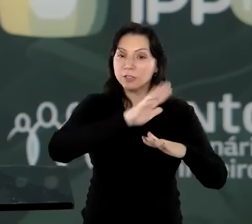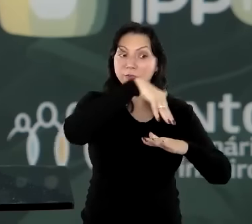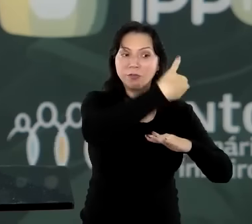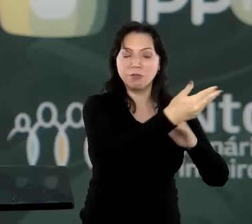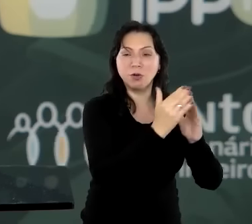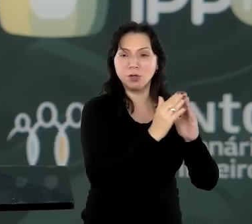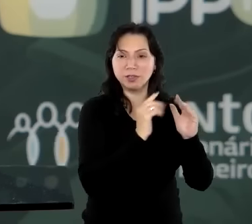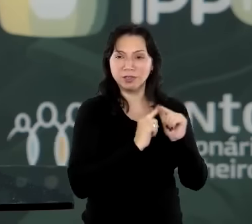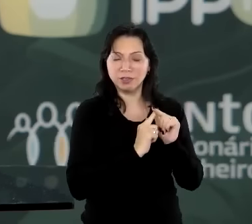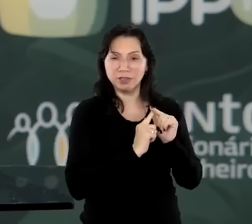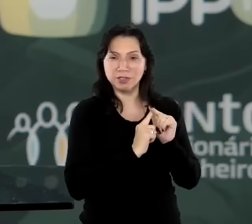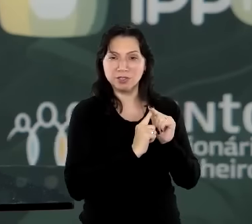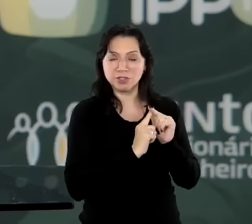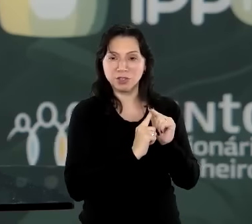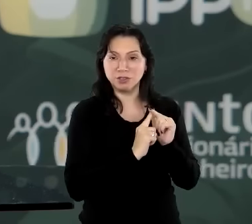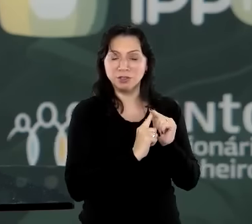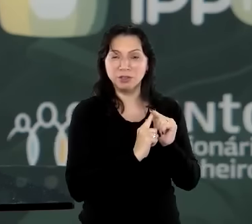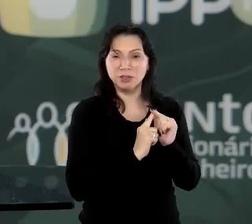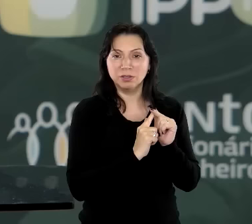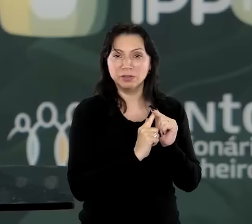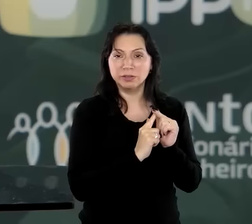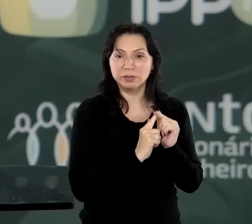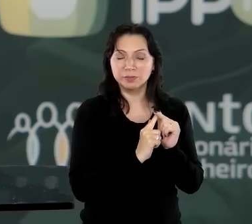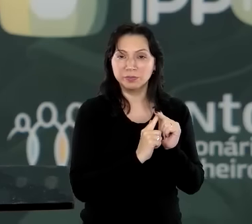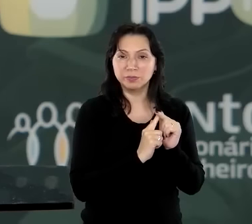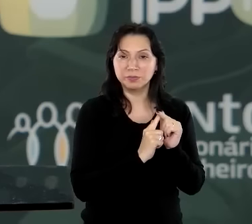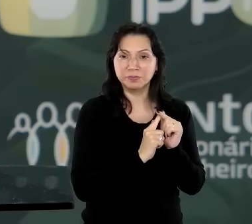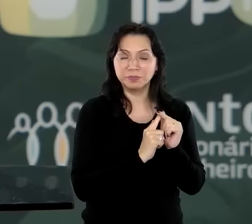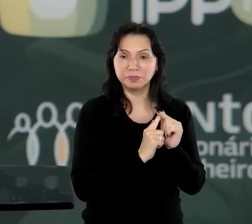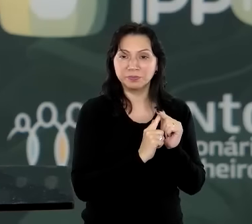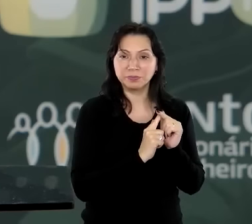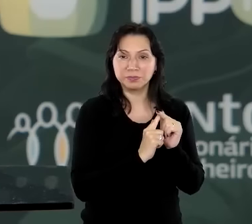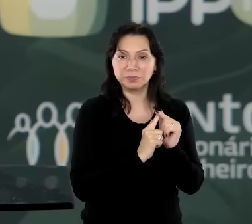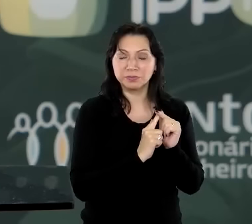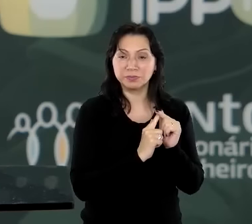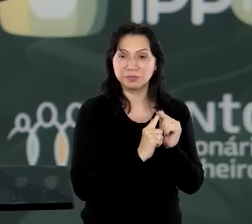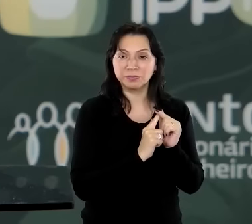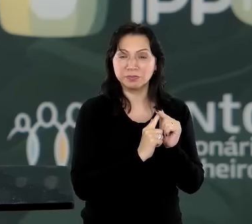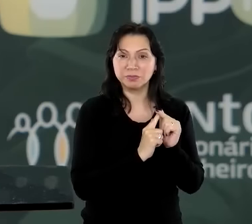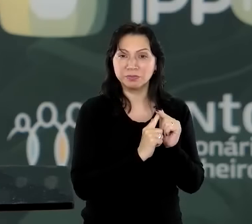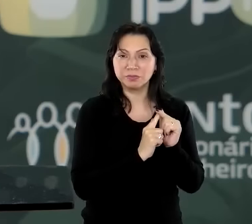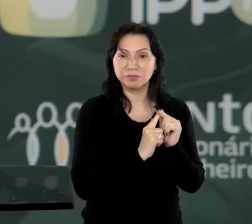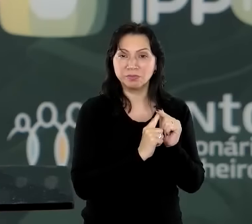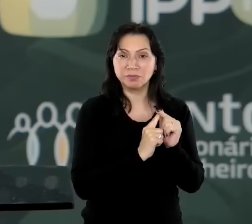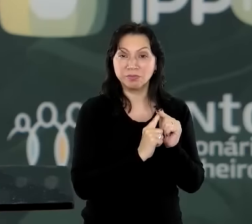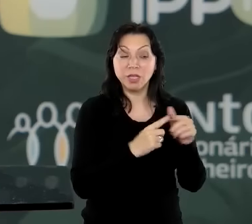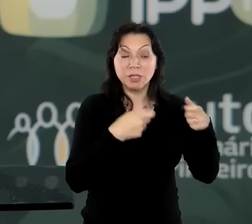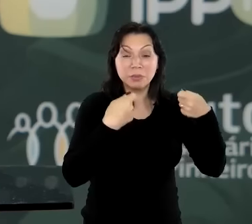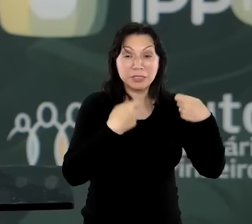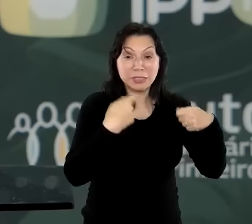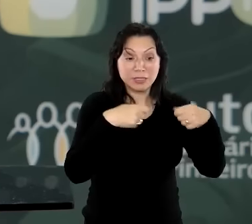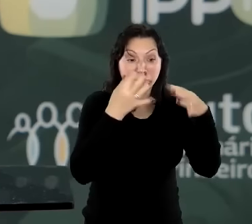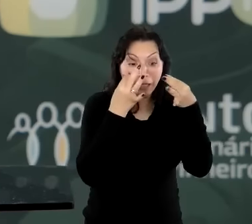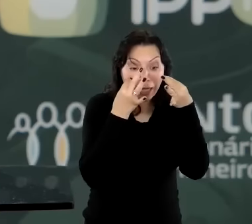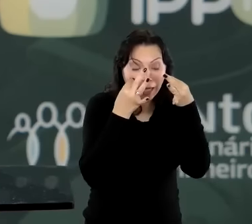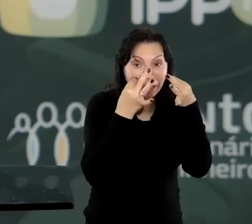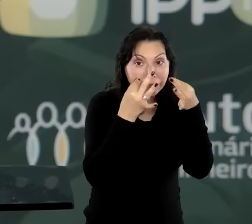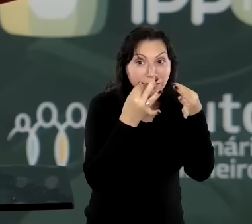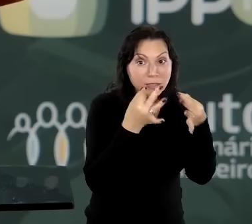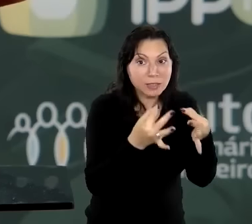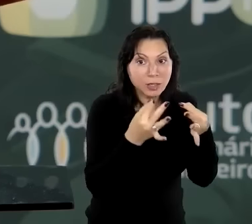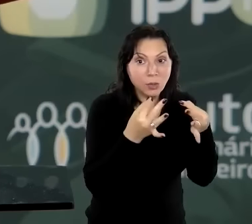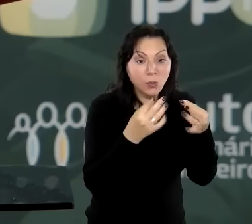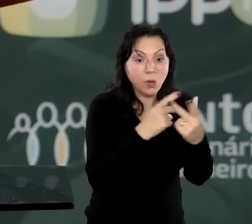É, você não pode jogar fora o legado espiritual que você recebeu. Olha comigo, por